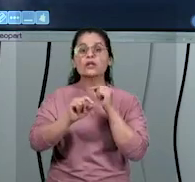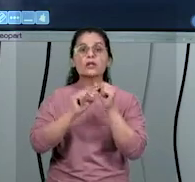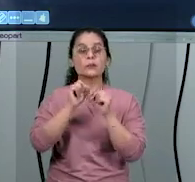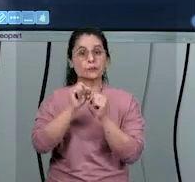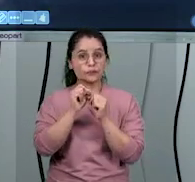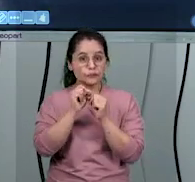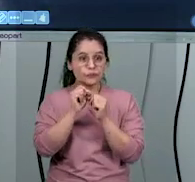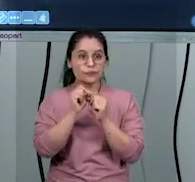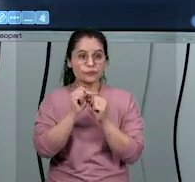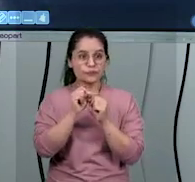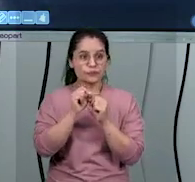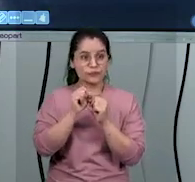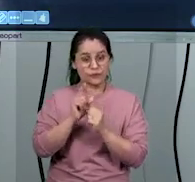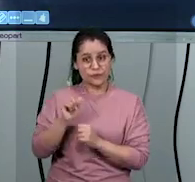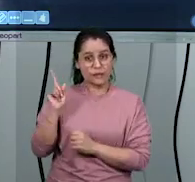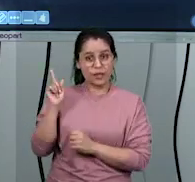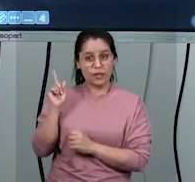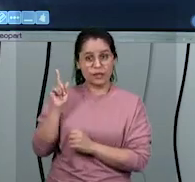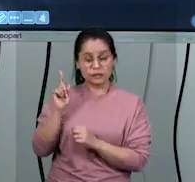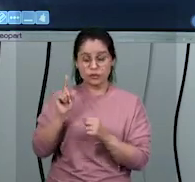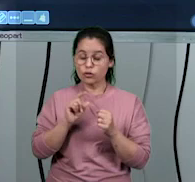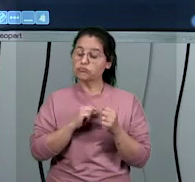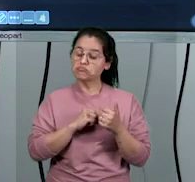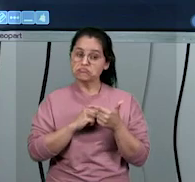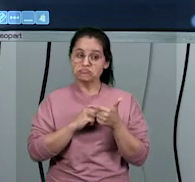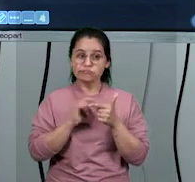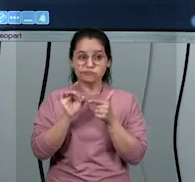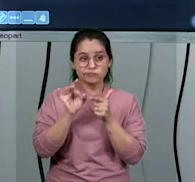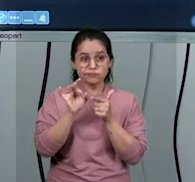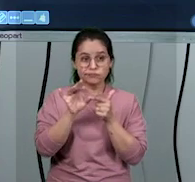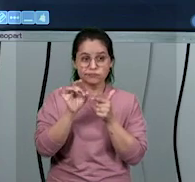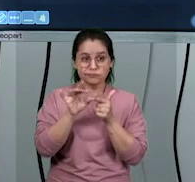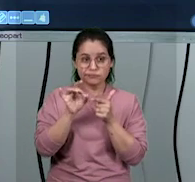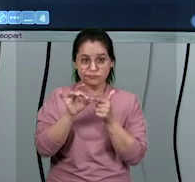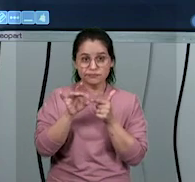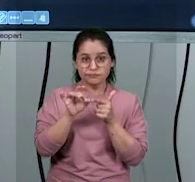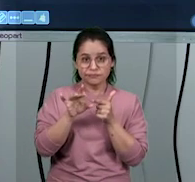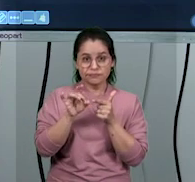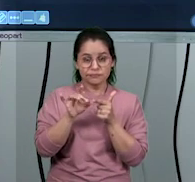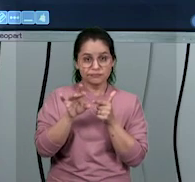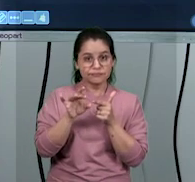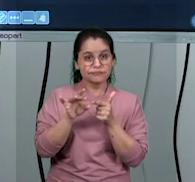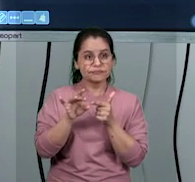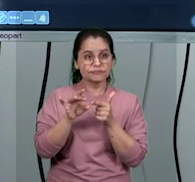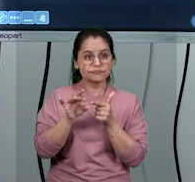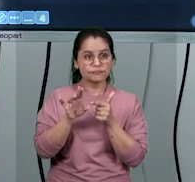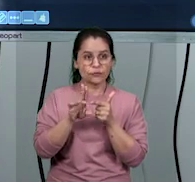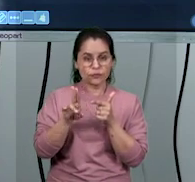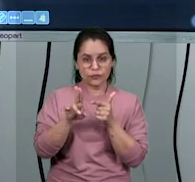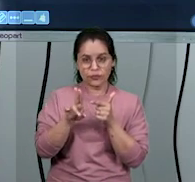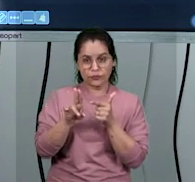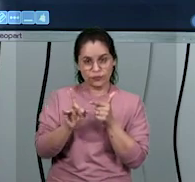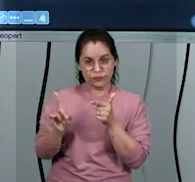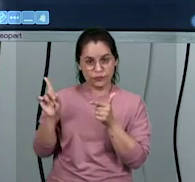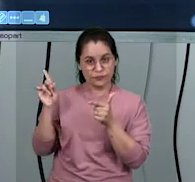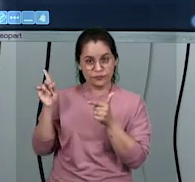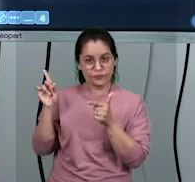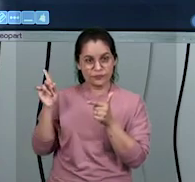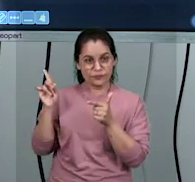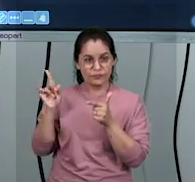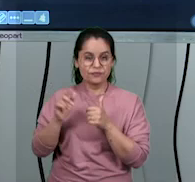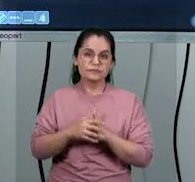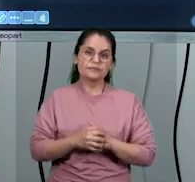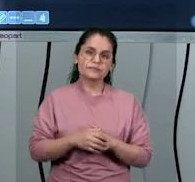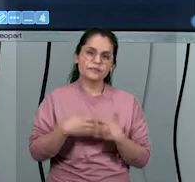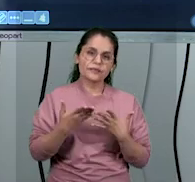chamamos esses líquidos de esperma, porque ele contém espermatozoides, ou de sêmen, né?